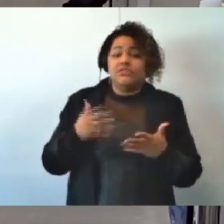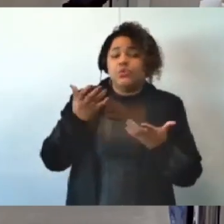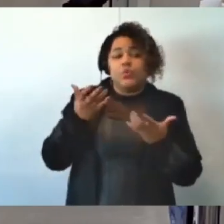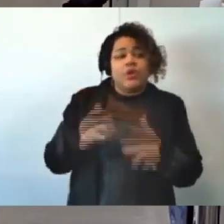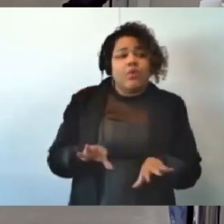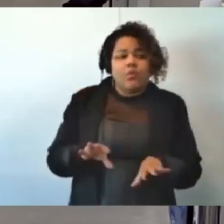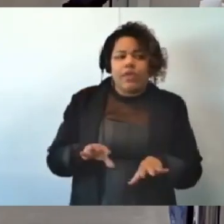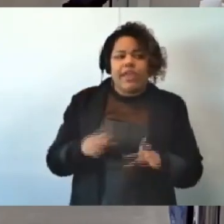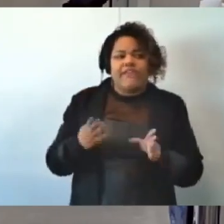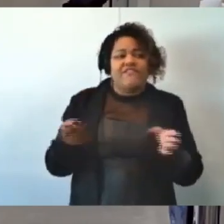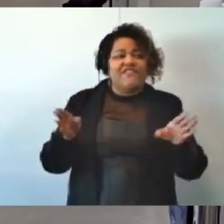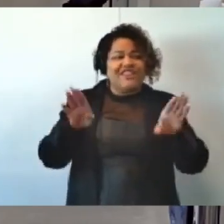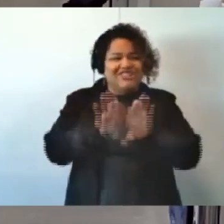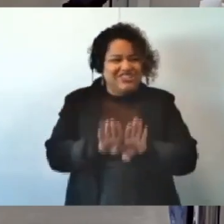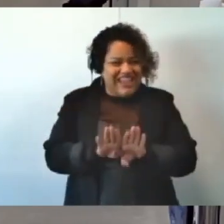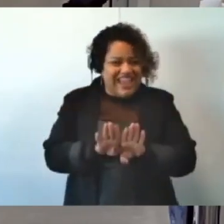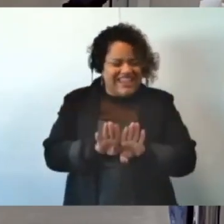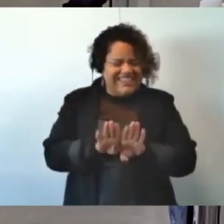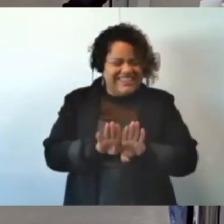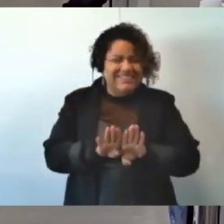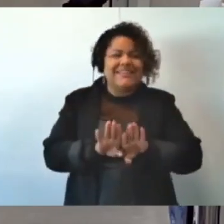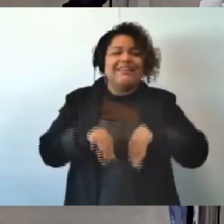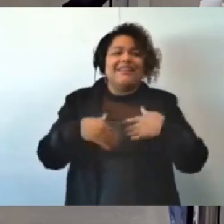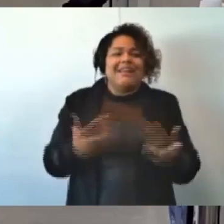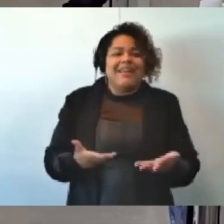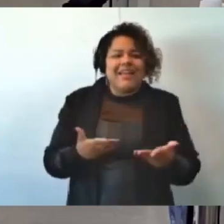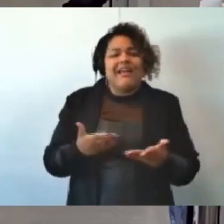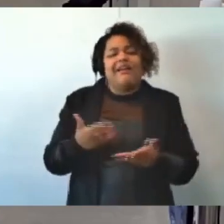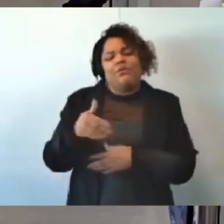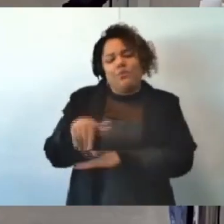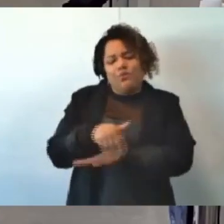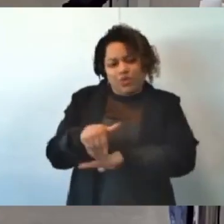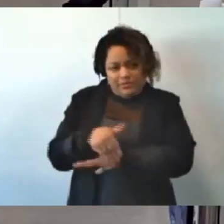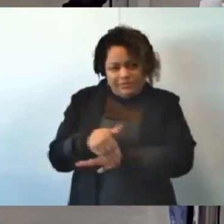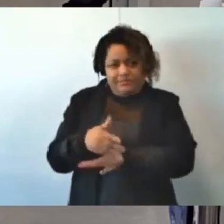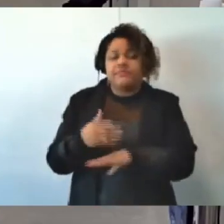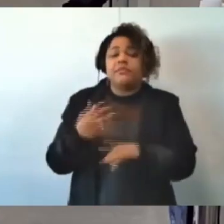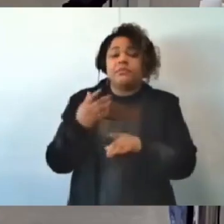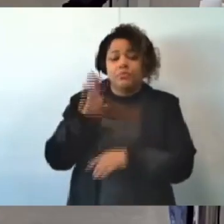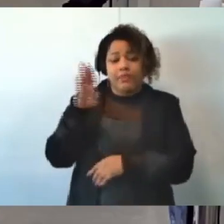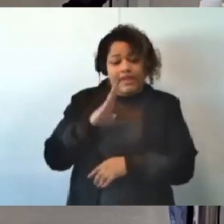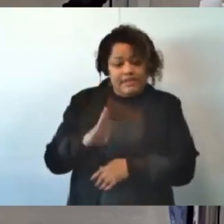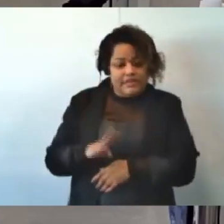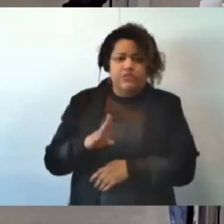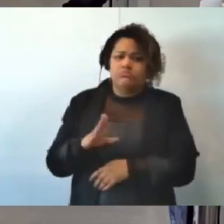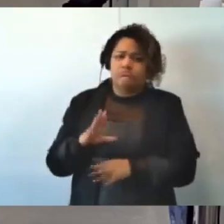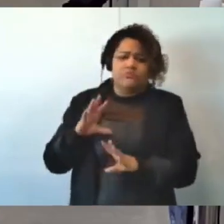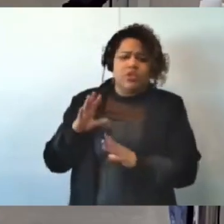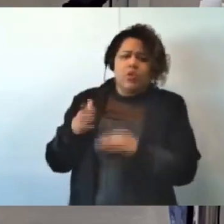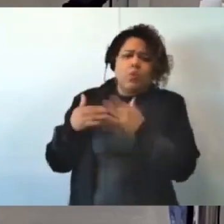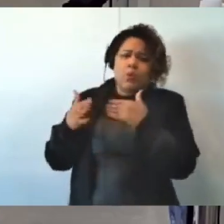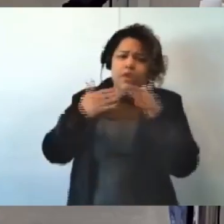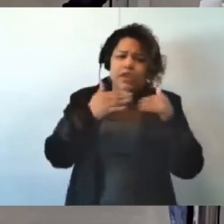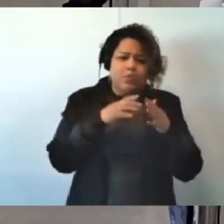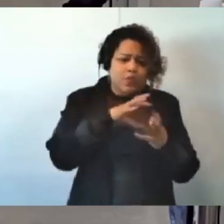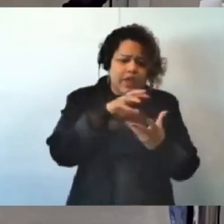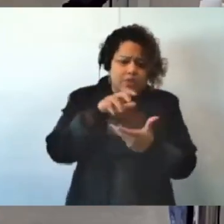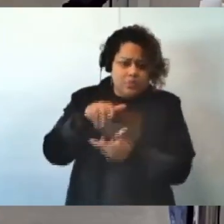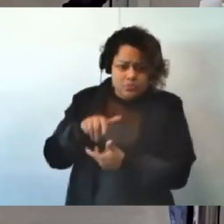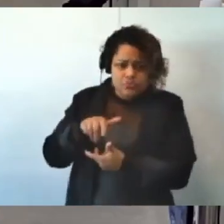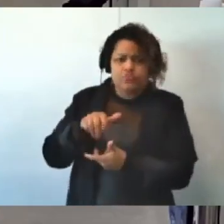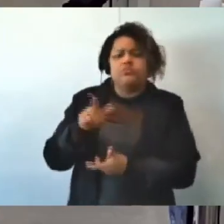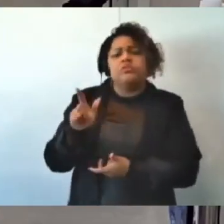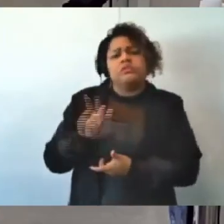No Brasil e no mundo, tem lugares que, final de semana, tem os lugares mais famosos, em Nova York, e mesmo